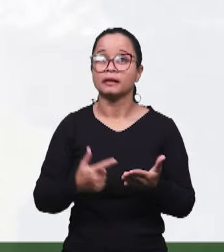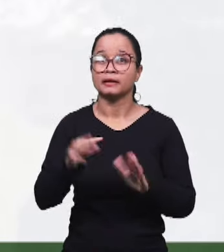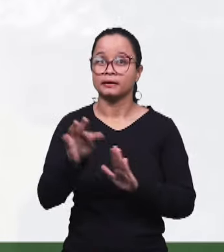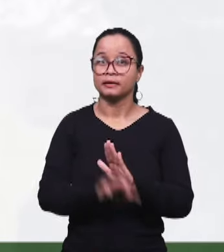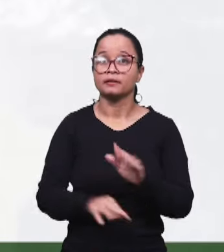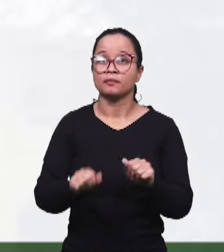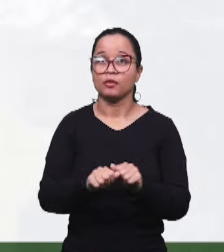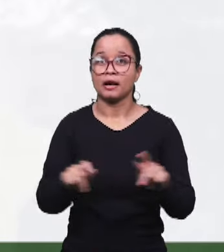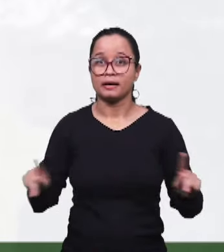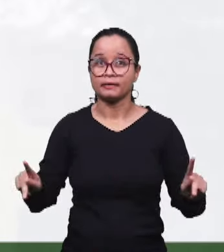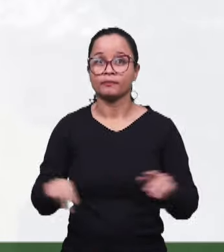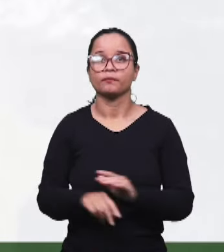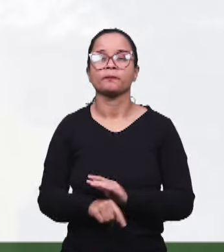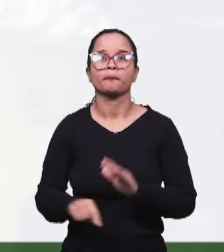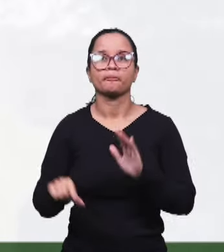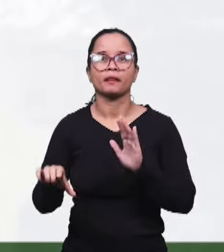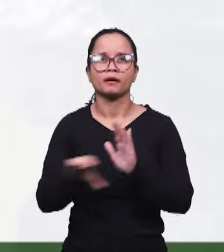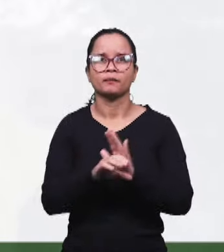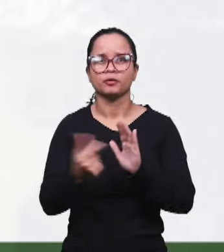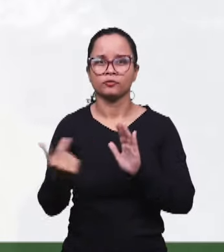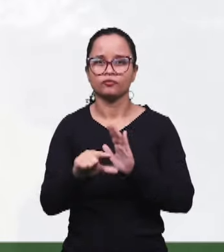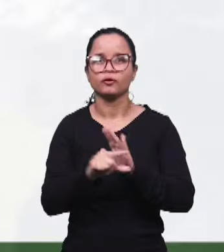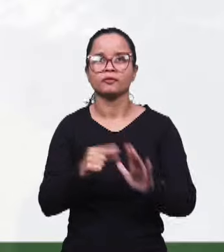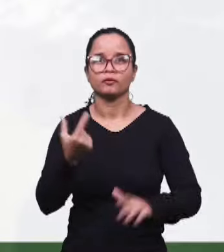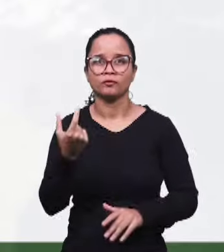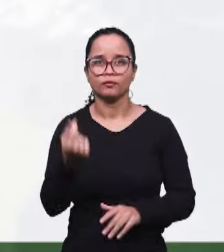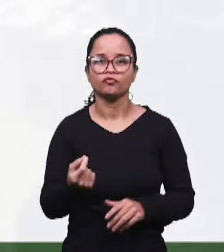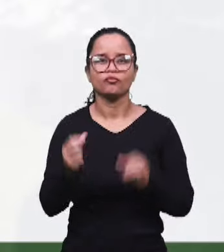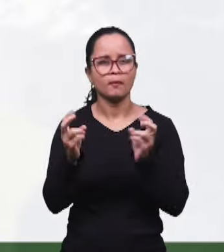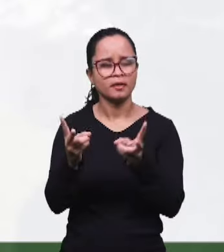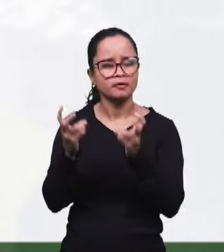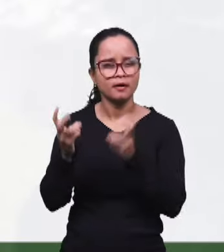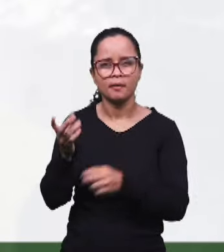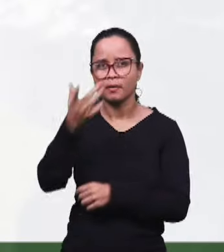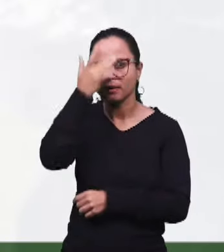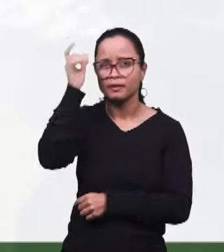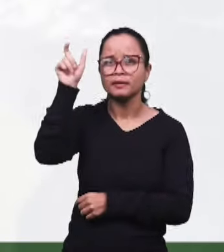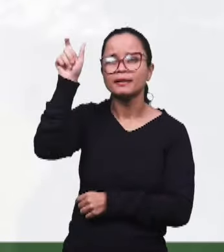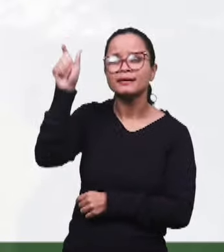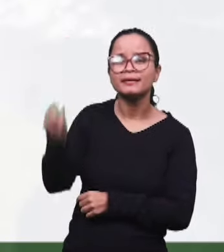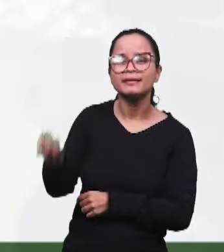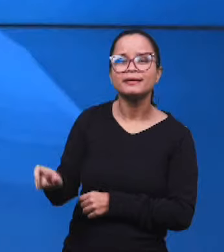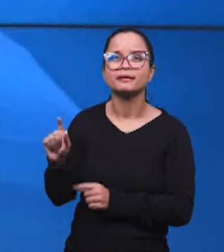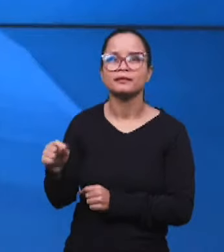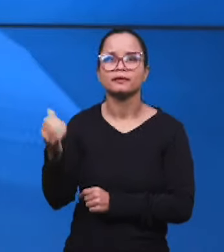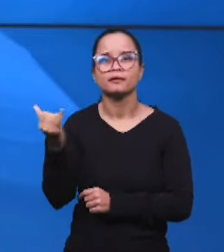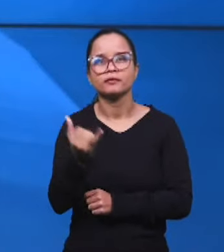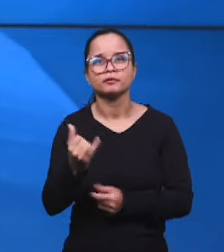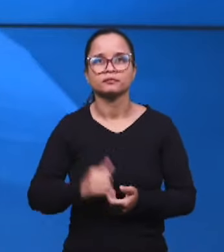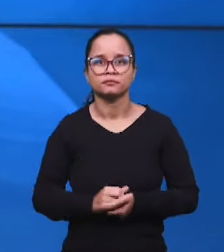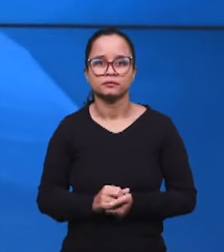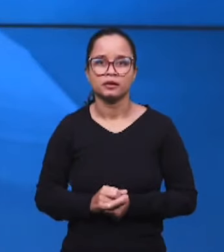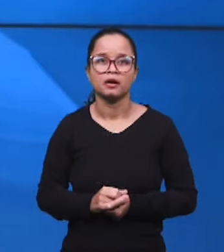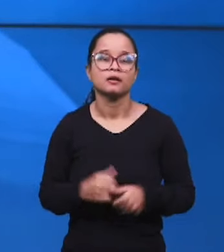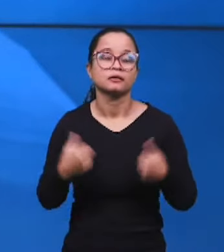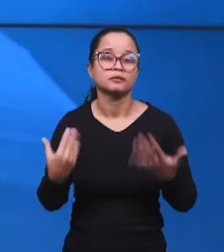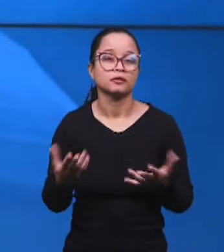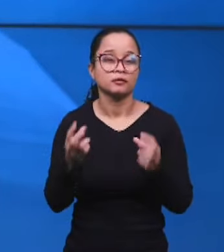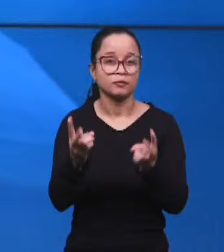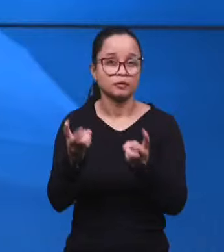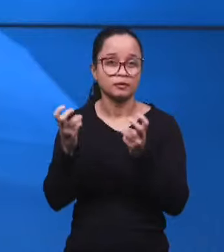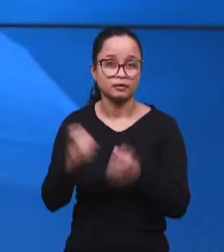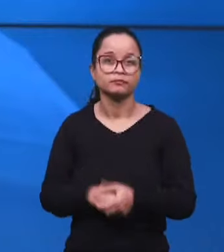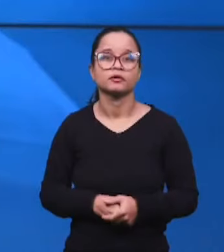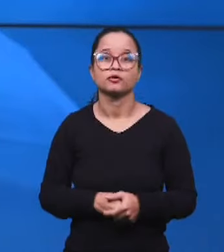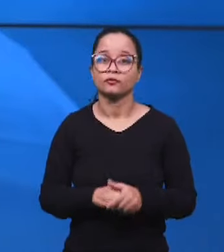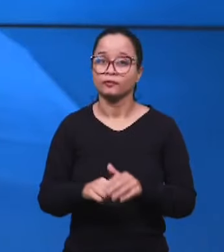20, identifique quem está falando. Agora sim, nós vamos identificar, neste versículo 20 do capítulo